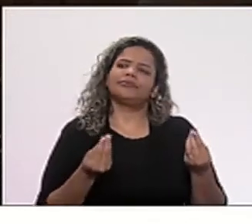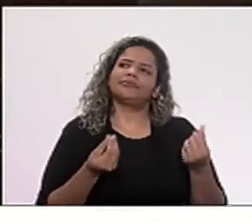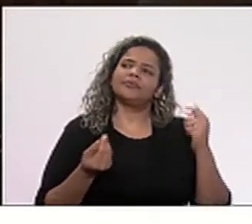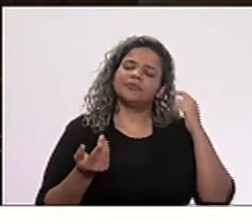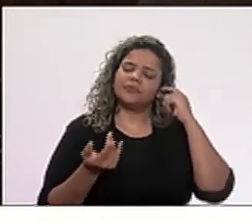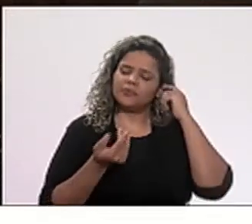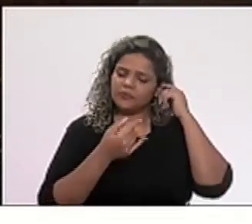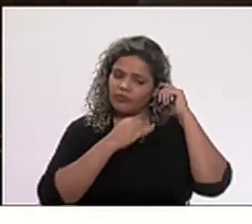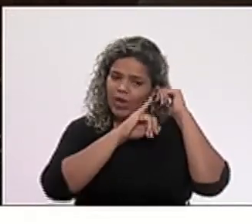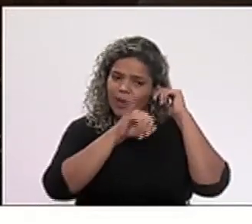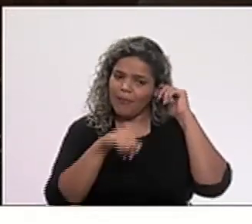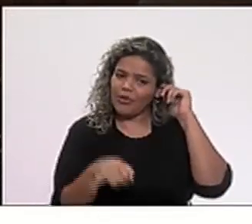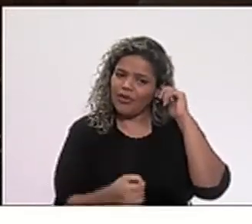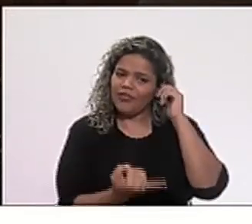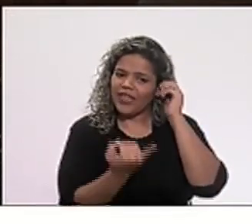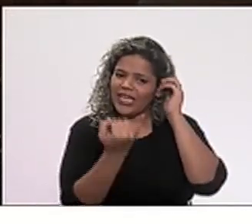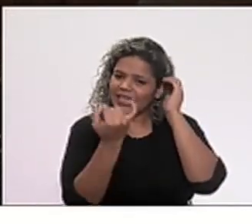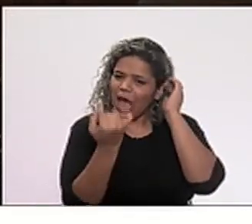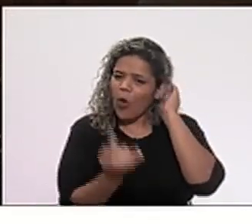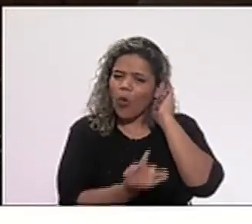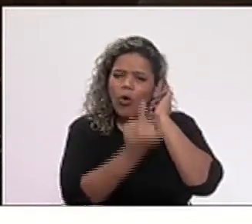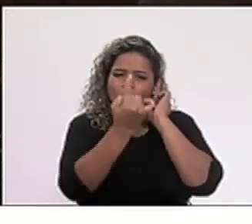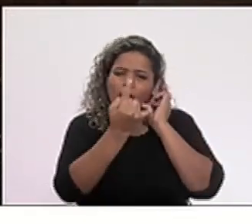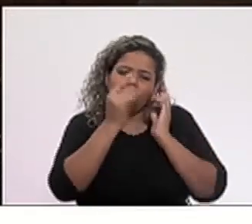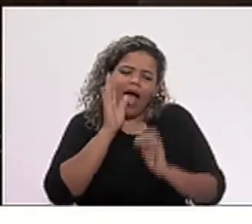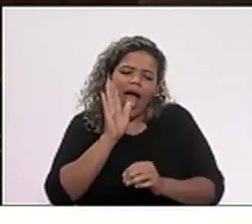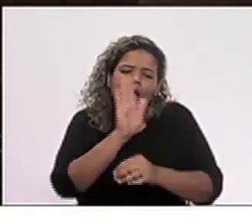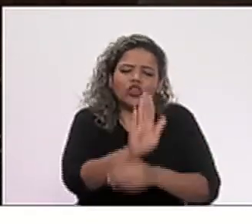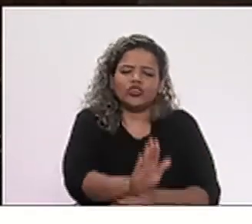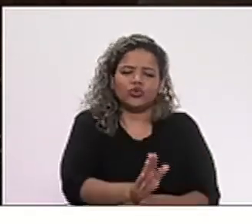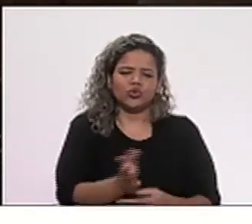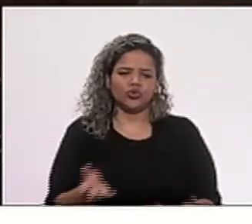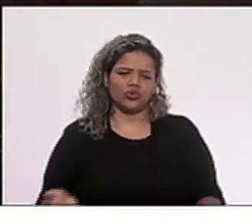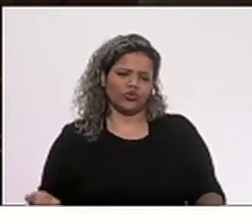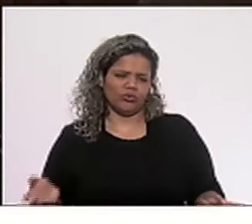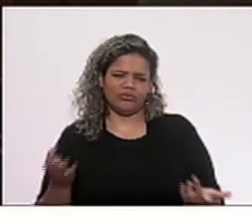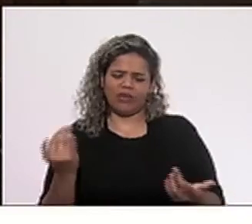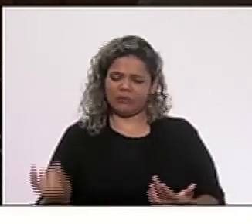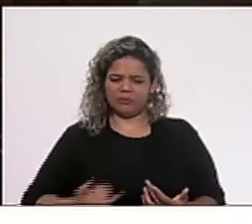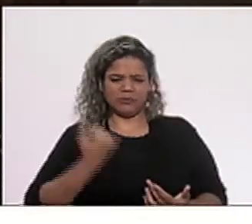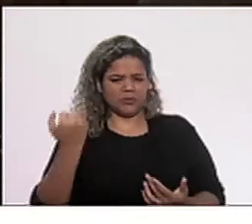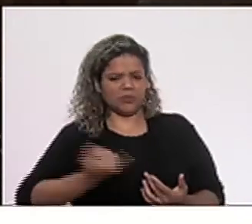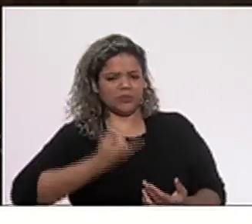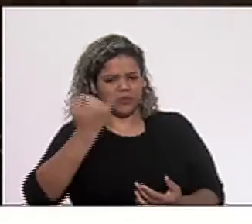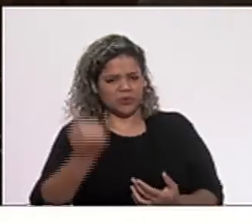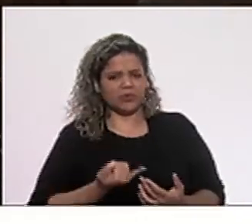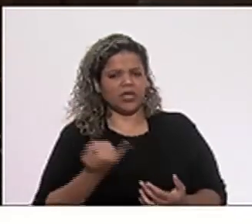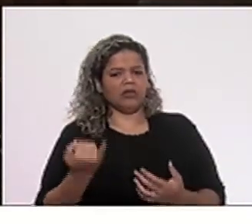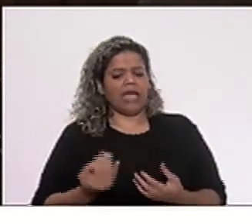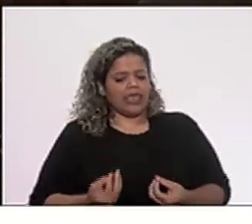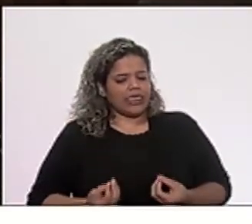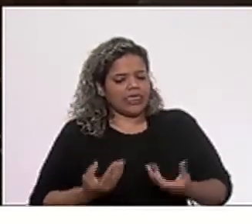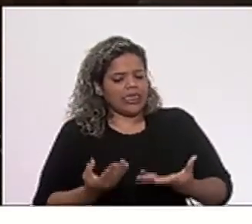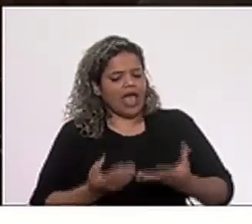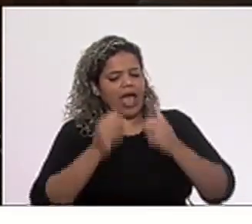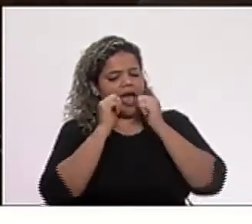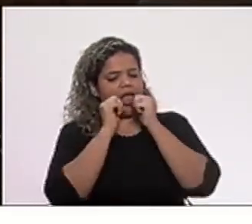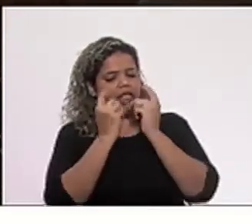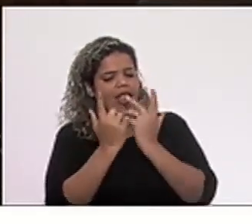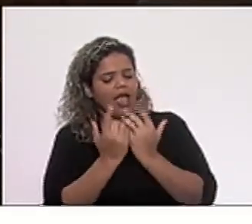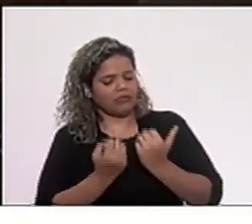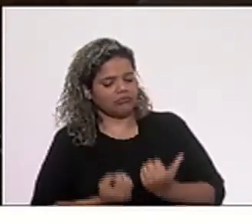como uma contribuição importante dada por esta